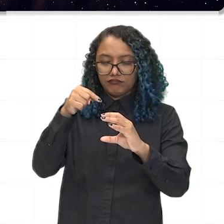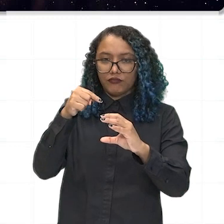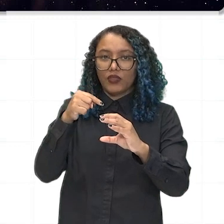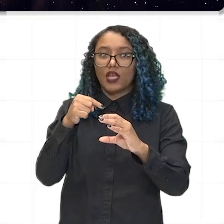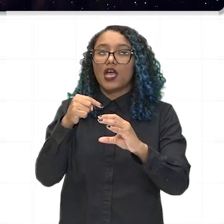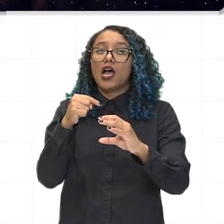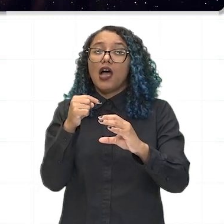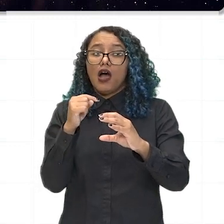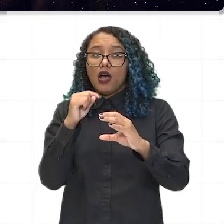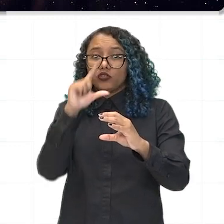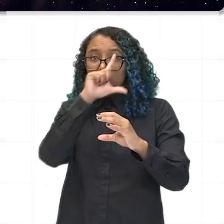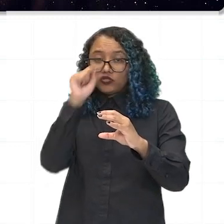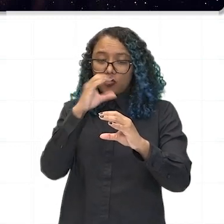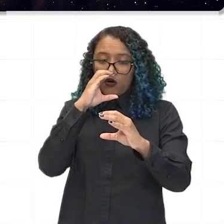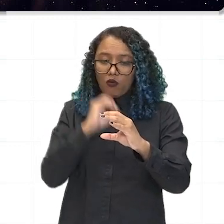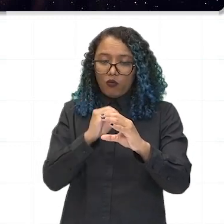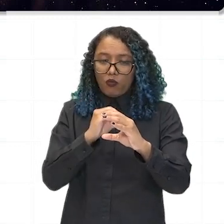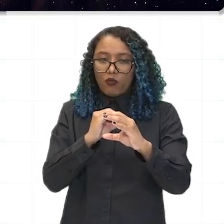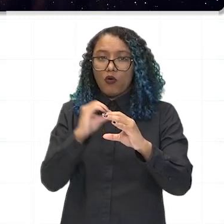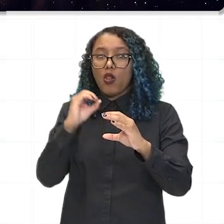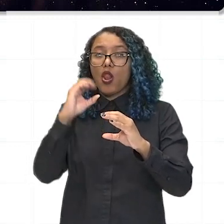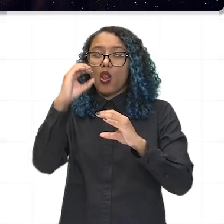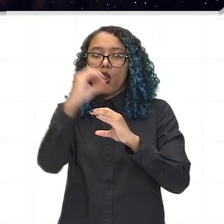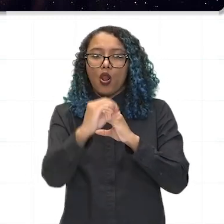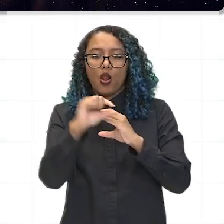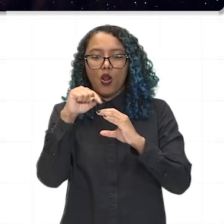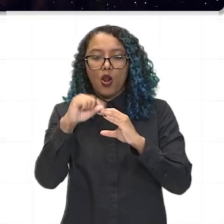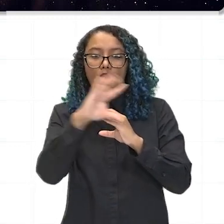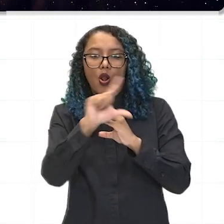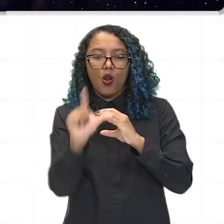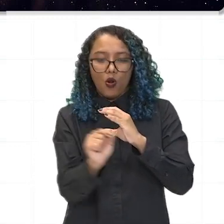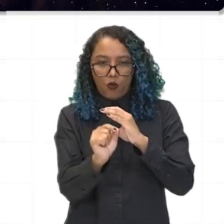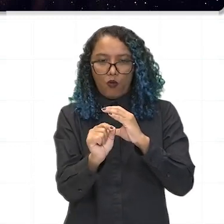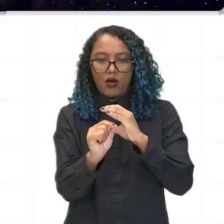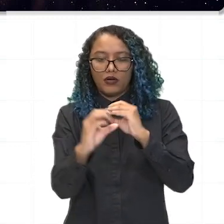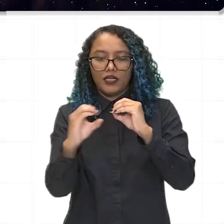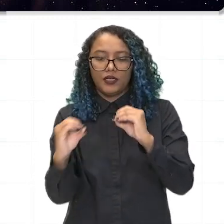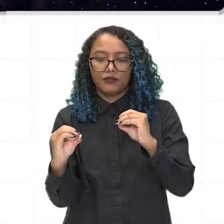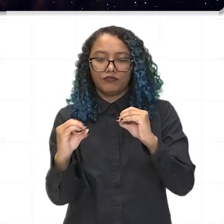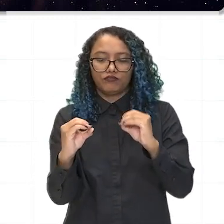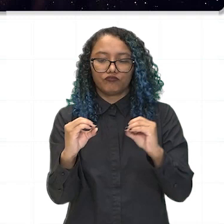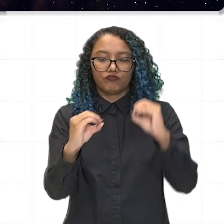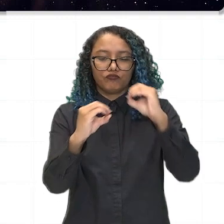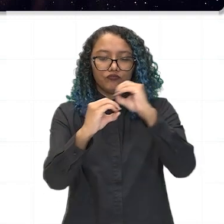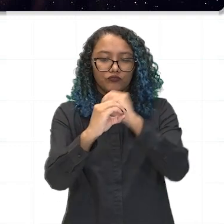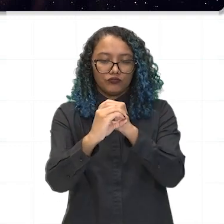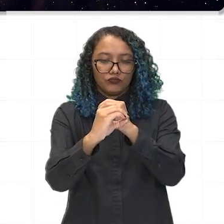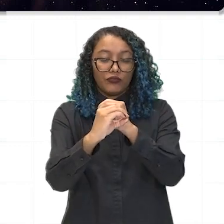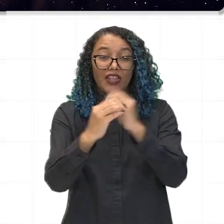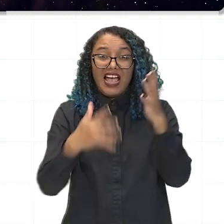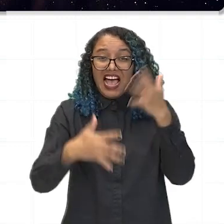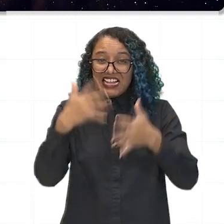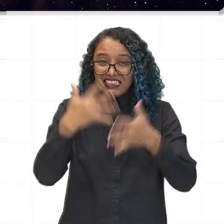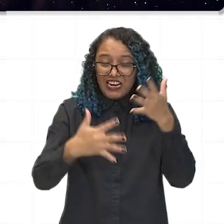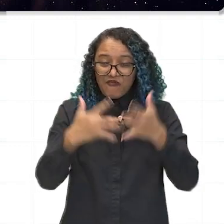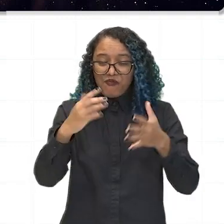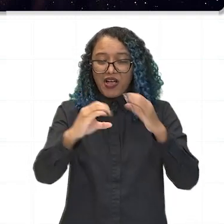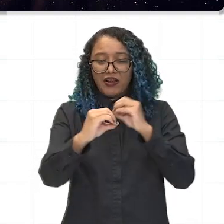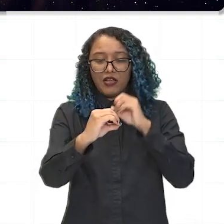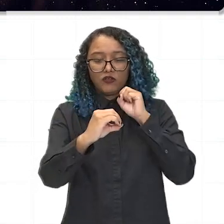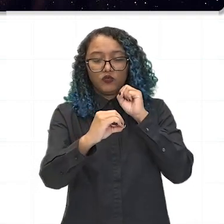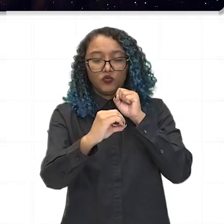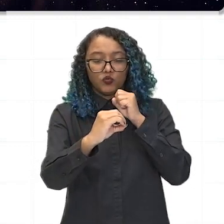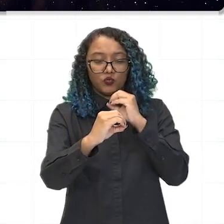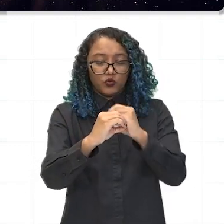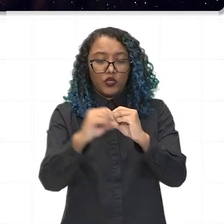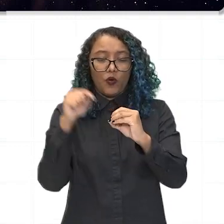Sol e a Lua e bloqueia total ou parcial a chegada de luz